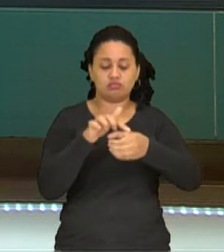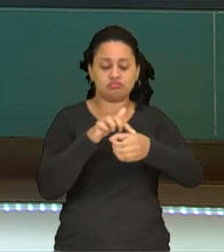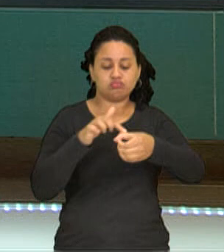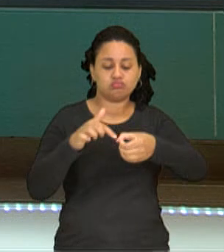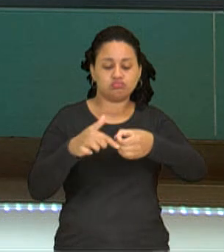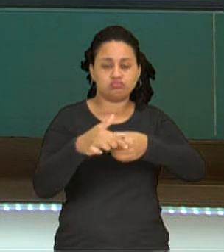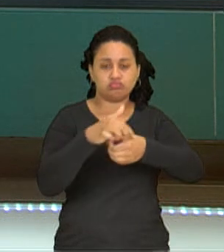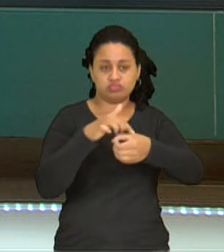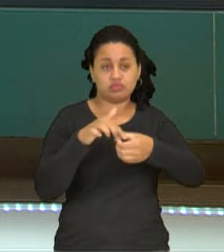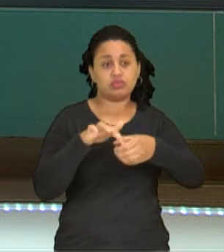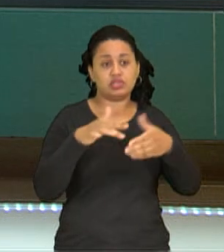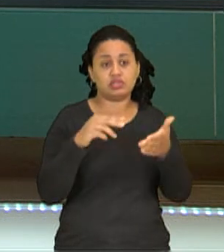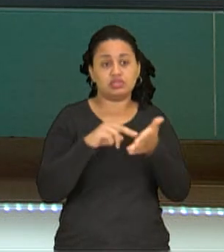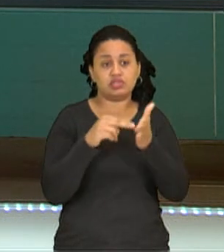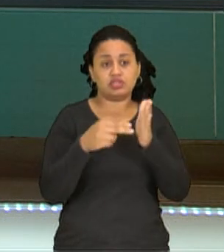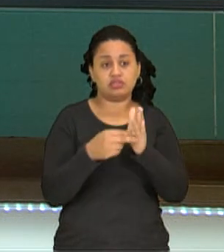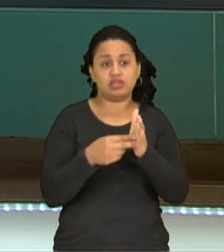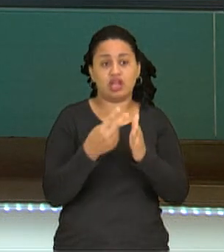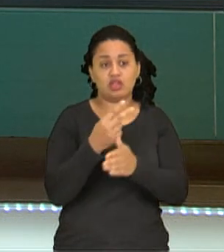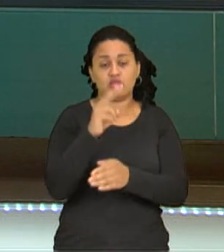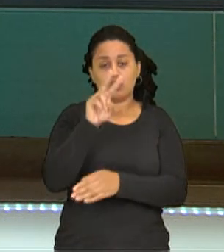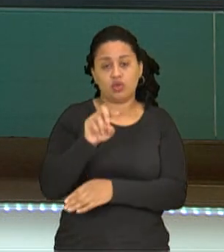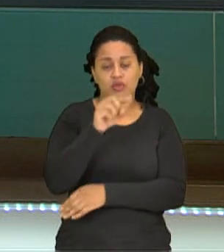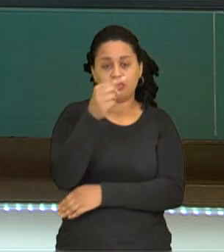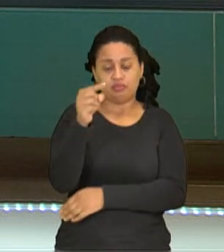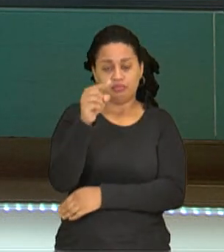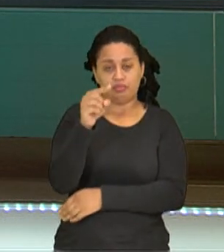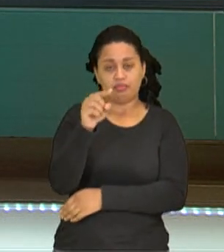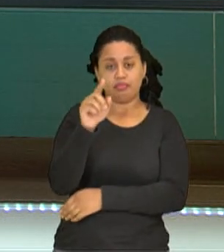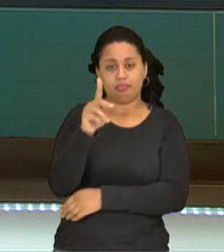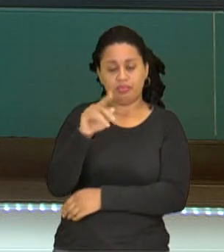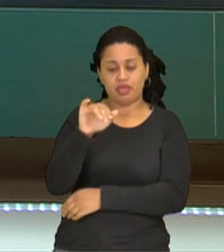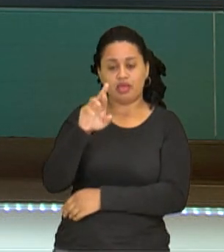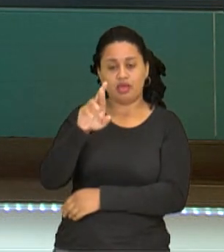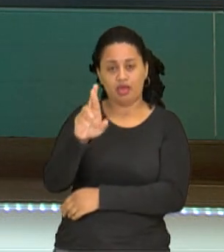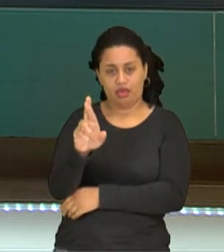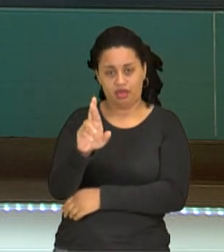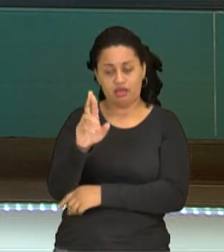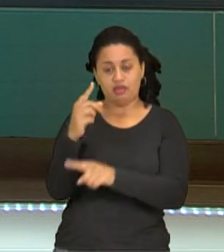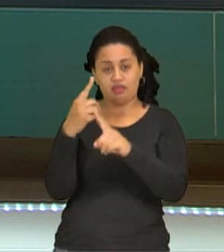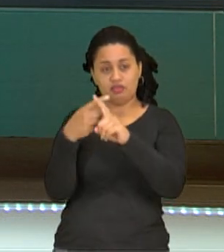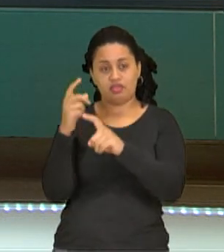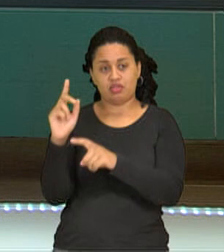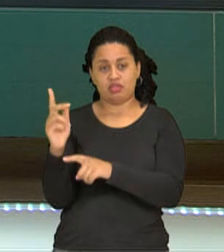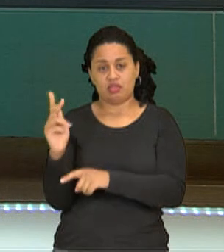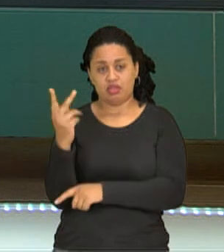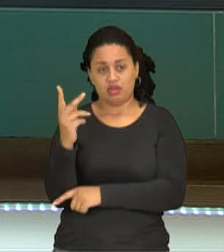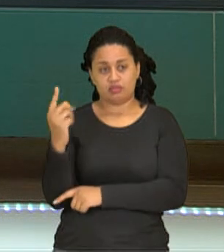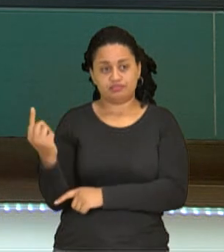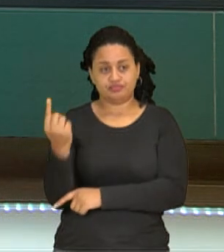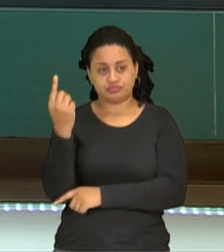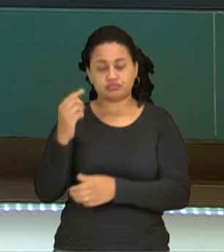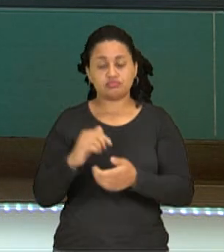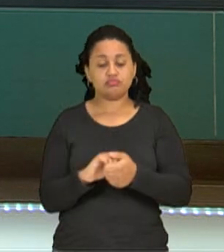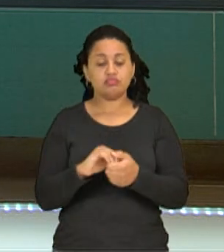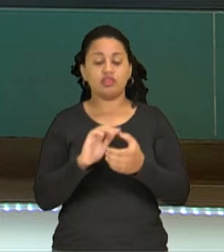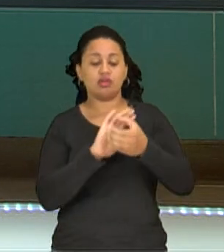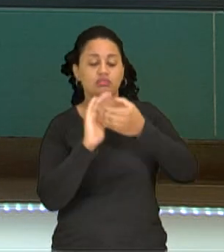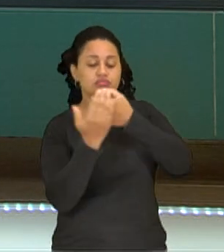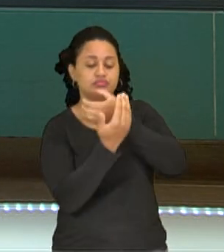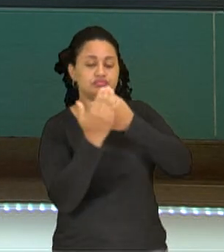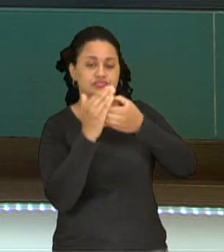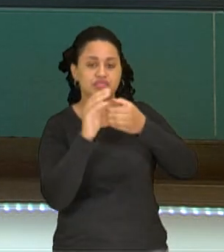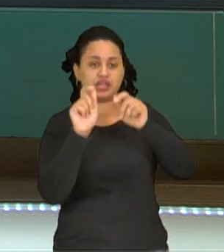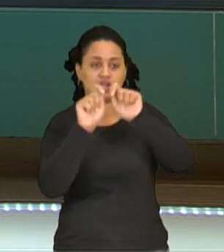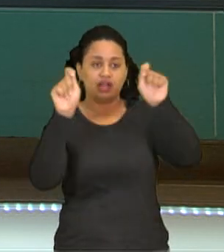círculo, então significa que é 2πr vezes a altura. Então, portanto, a área lateral vai